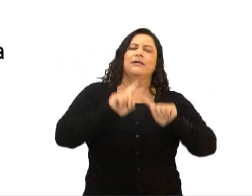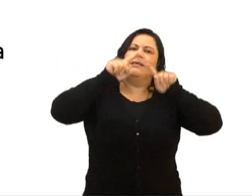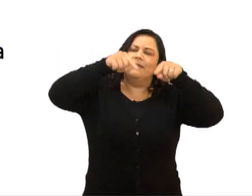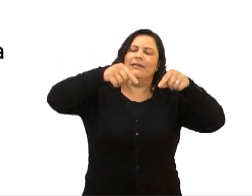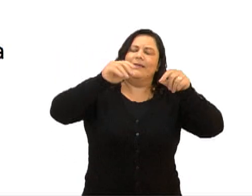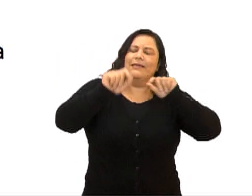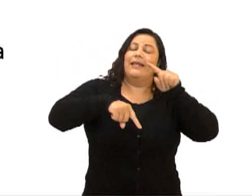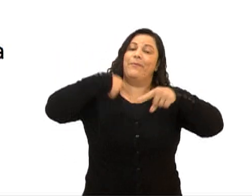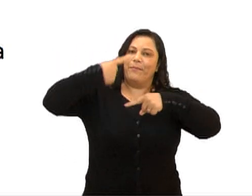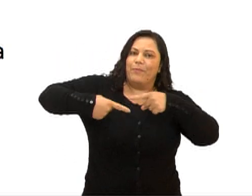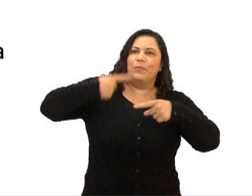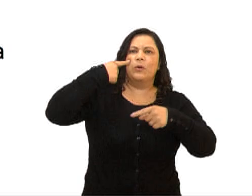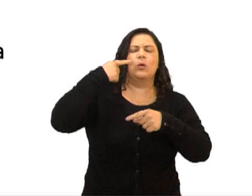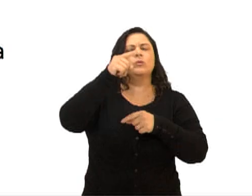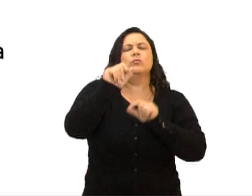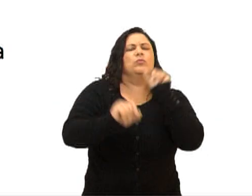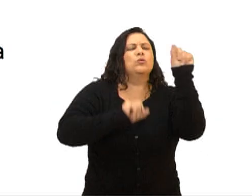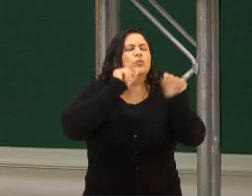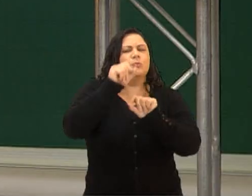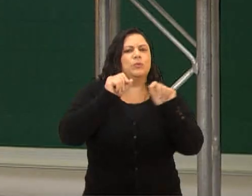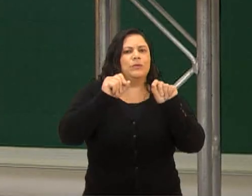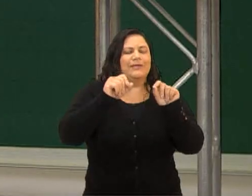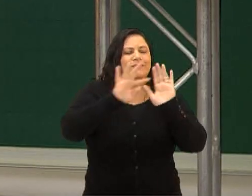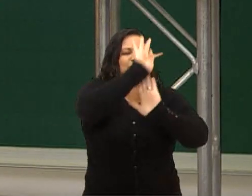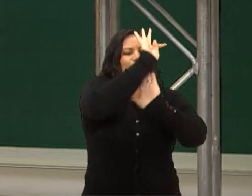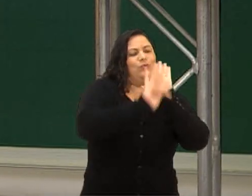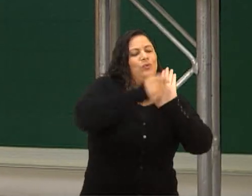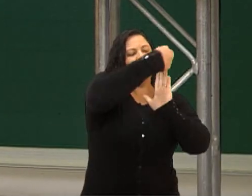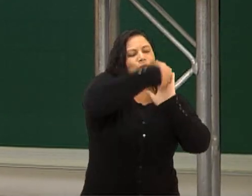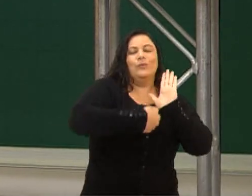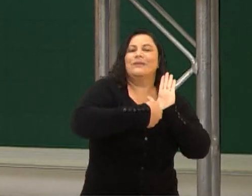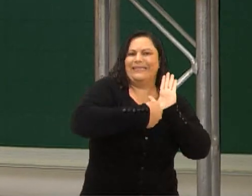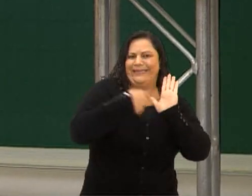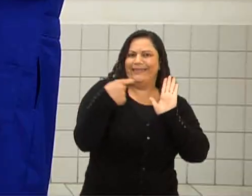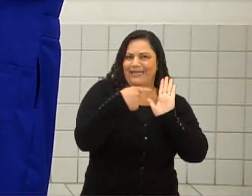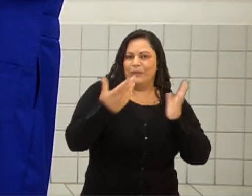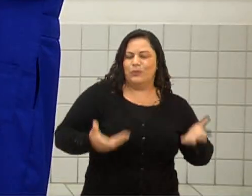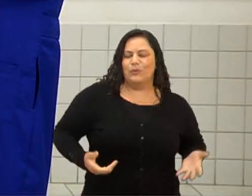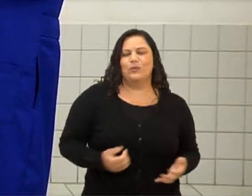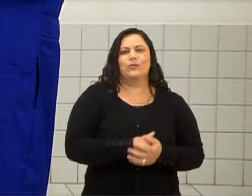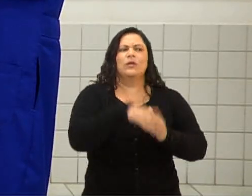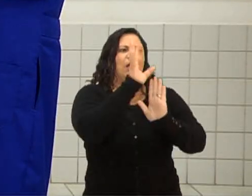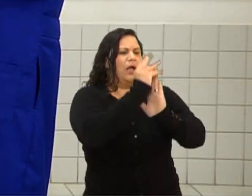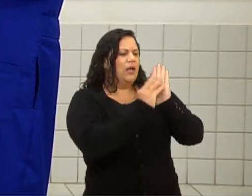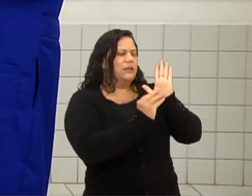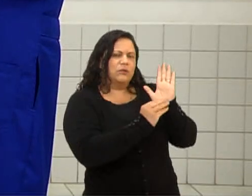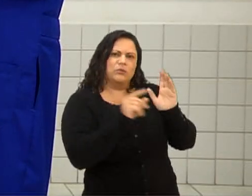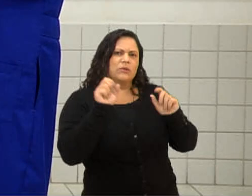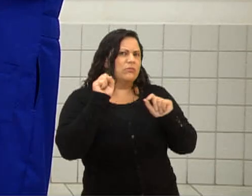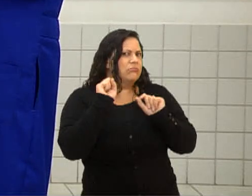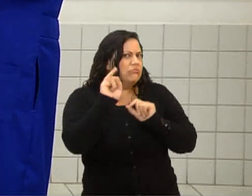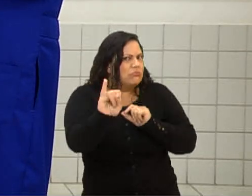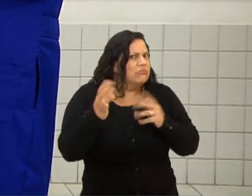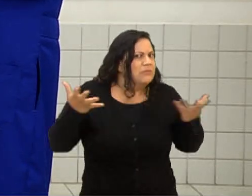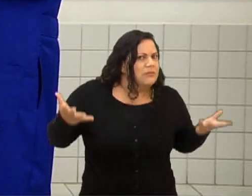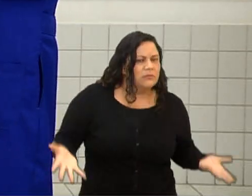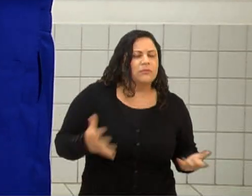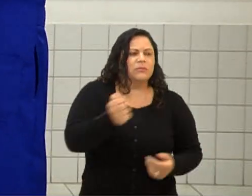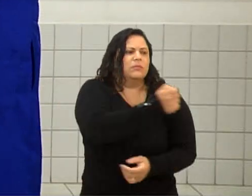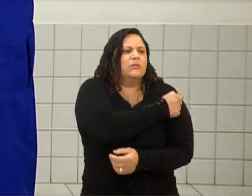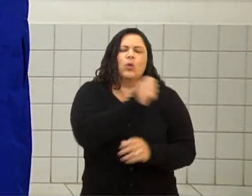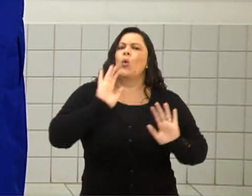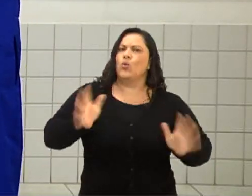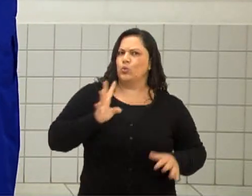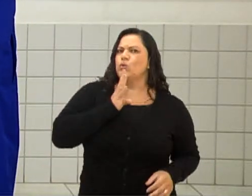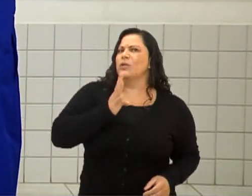a intencionalidade na produção de um enunciado, né? Professora Cleide, esse conteúdo, será que os alunos já conhecem? Será que é um conteúdo que a